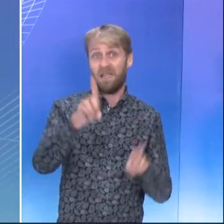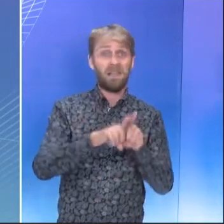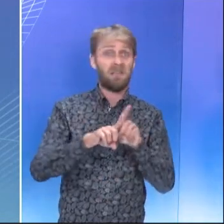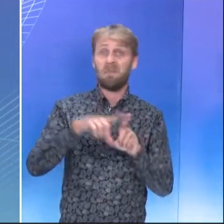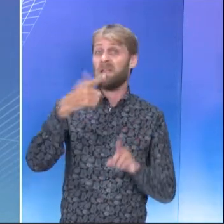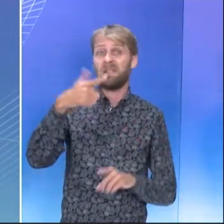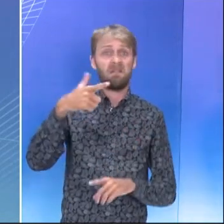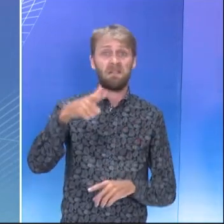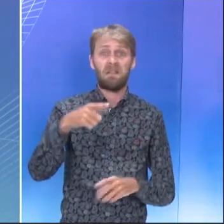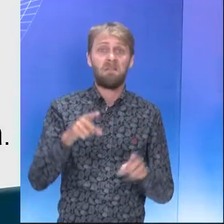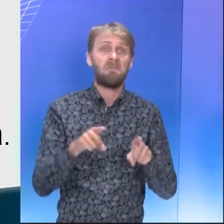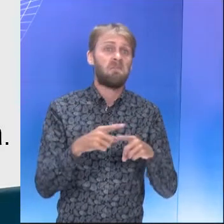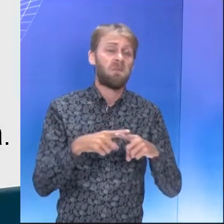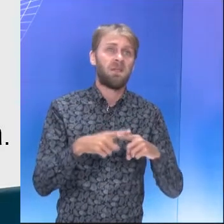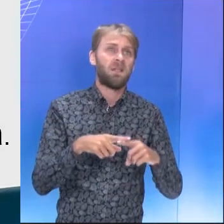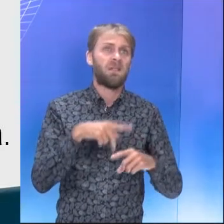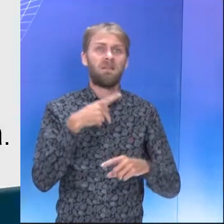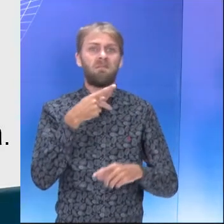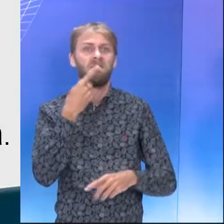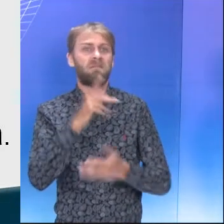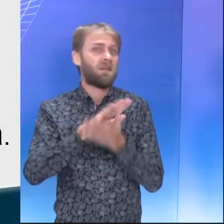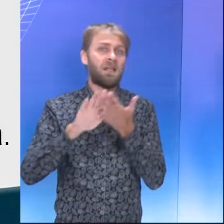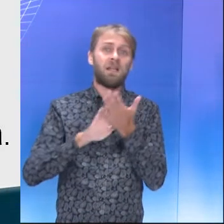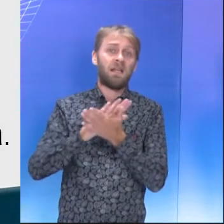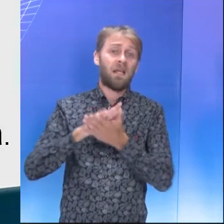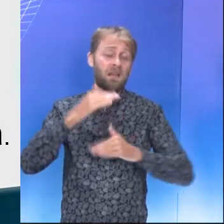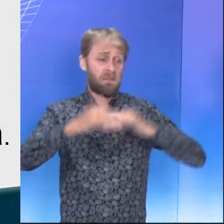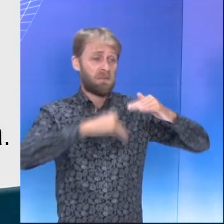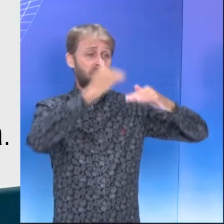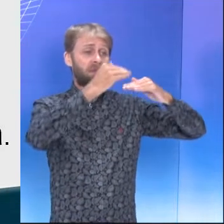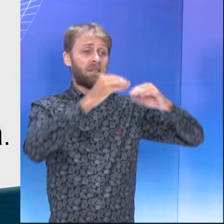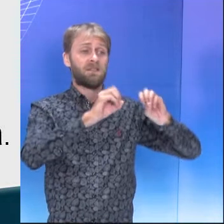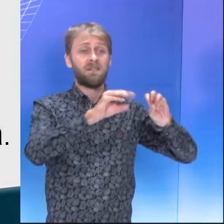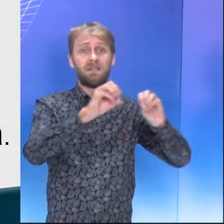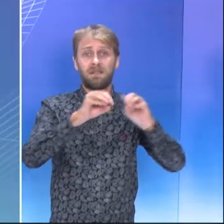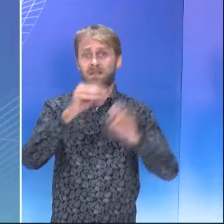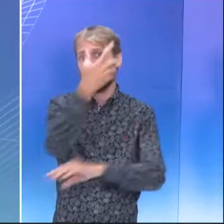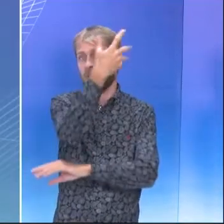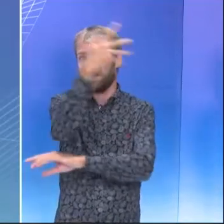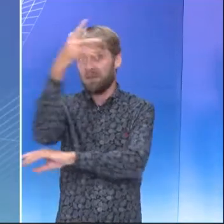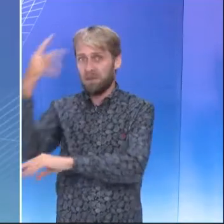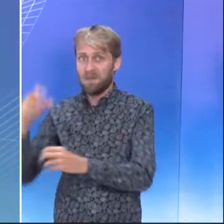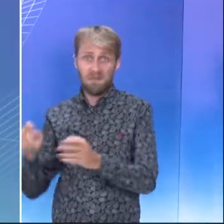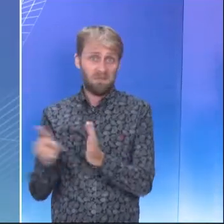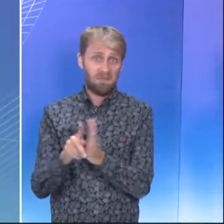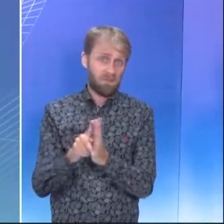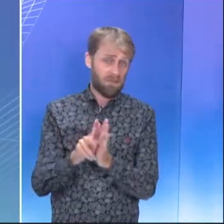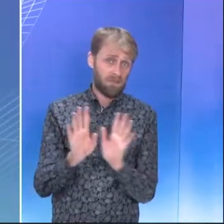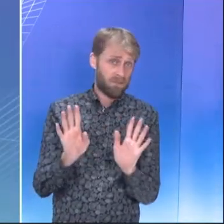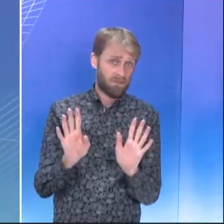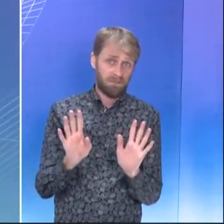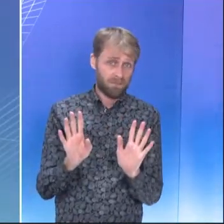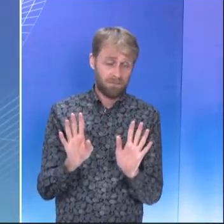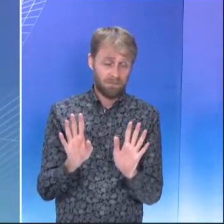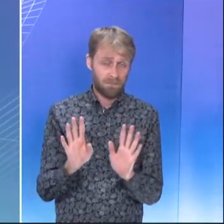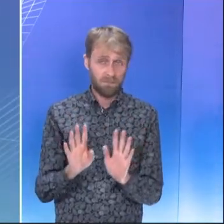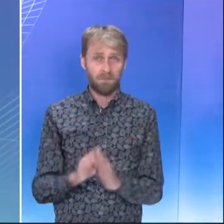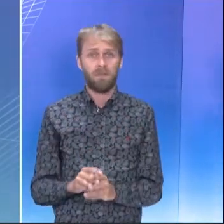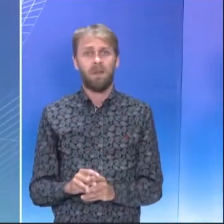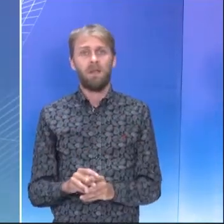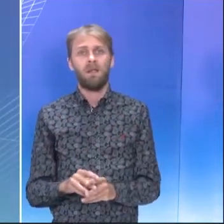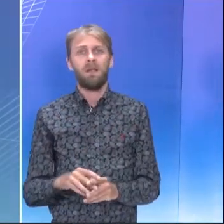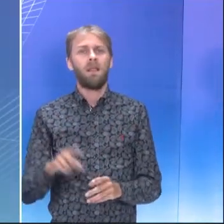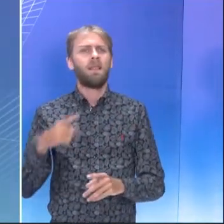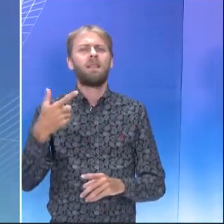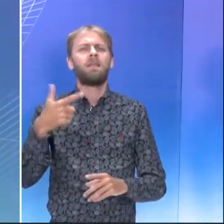faz alusão a progresso e educação ambiental. A educação ambiental é uma coisa intrínseca à manutenção dos territórios, porém ela